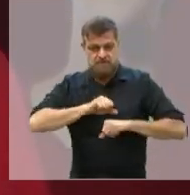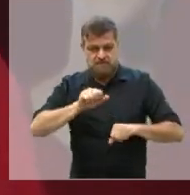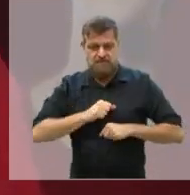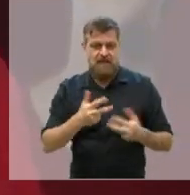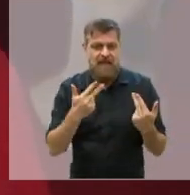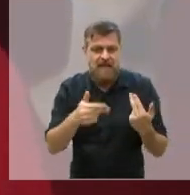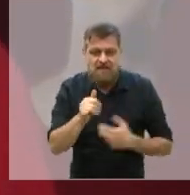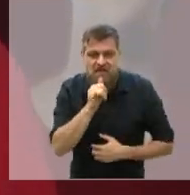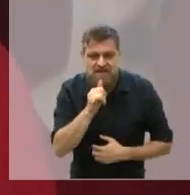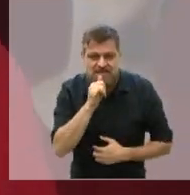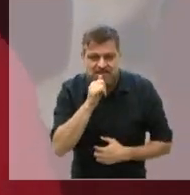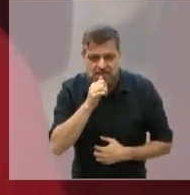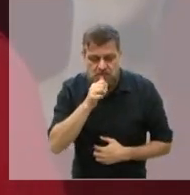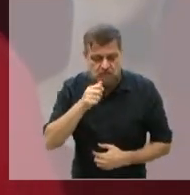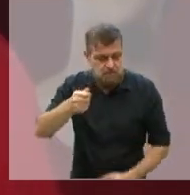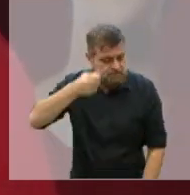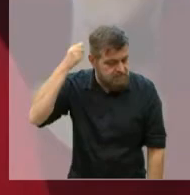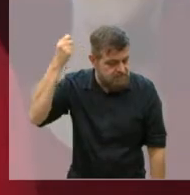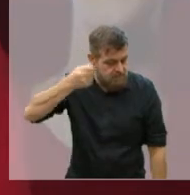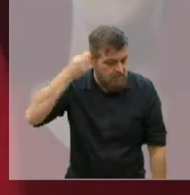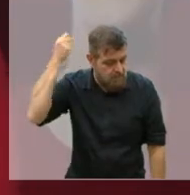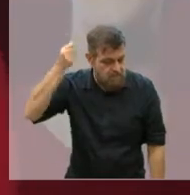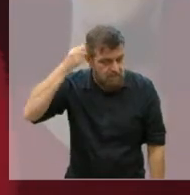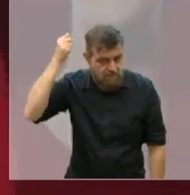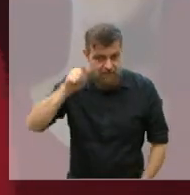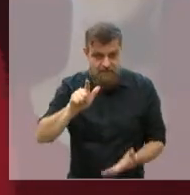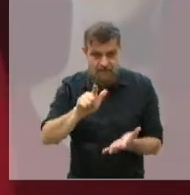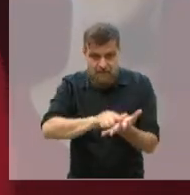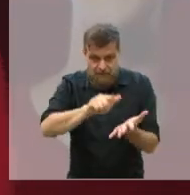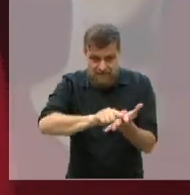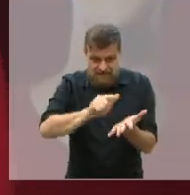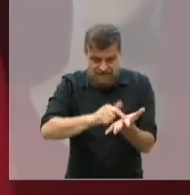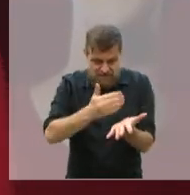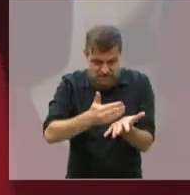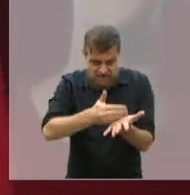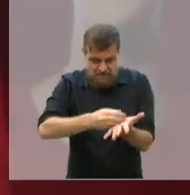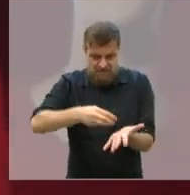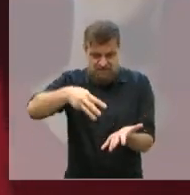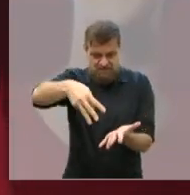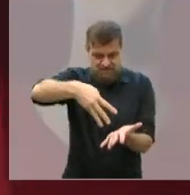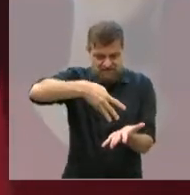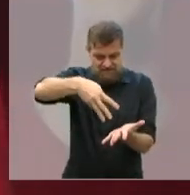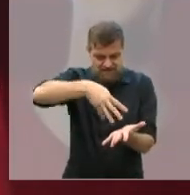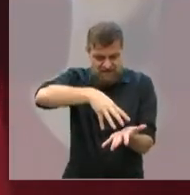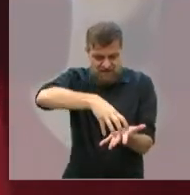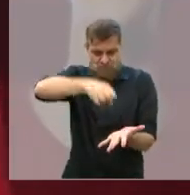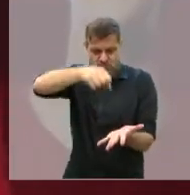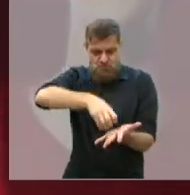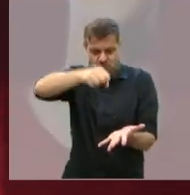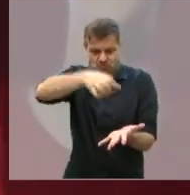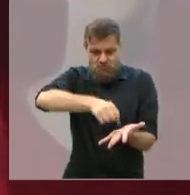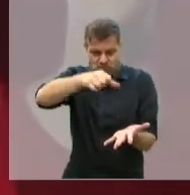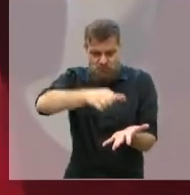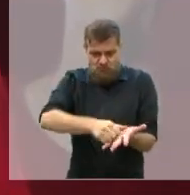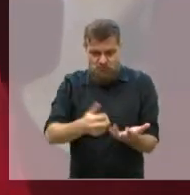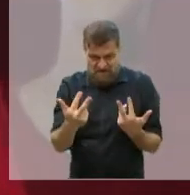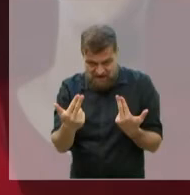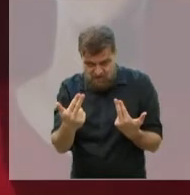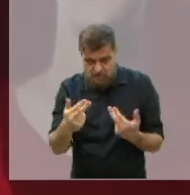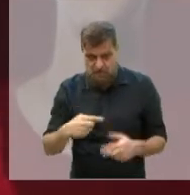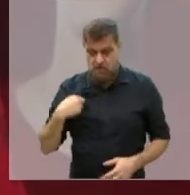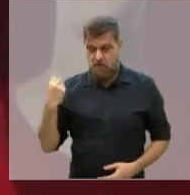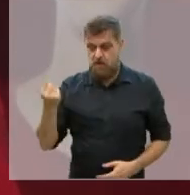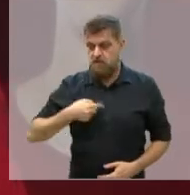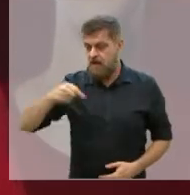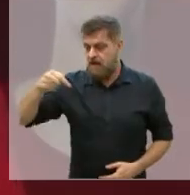pegar um pente, por exemplo, passar no cabelo e conseguir pegar pequenos pedacinhos de papel. A ideia é a mesma. E num ambiente seco como estamos